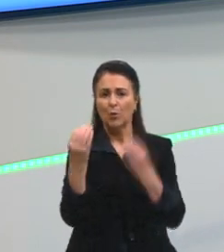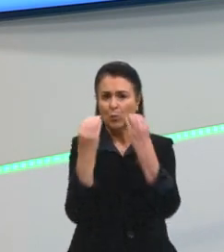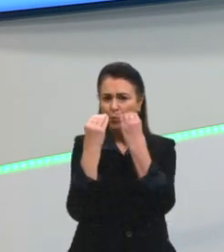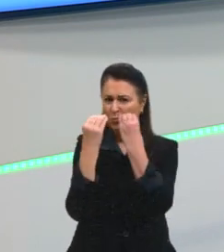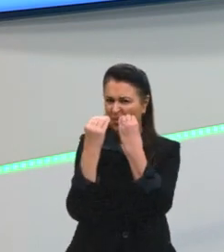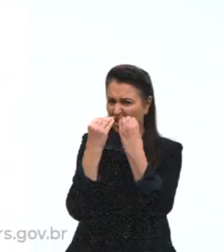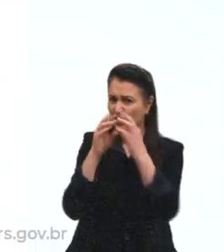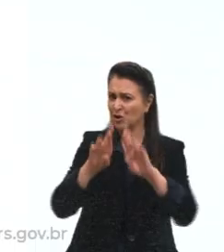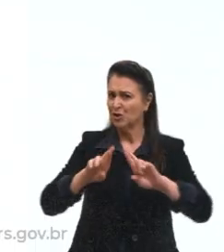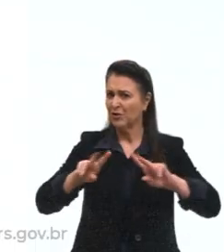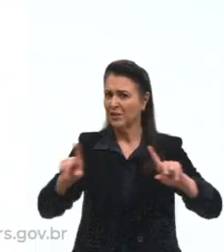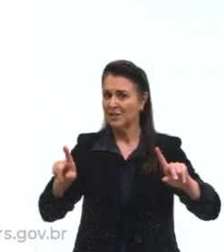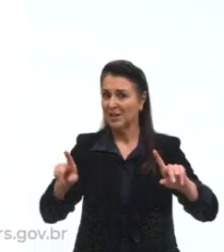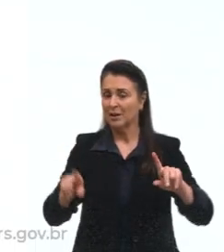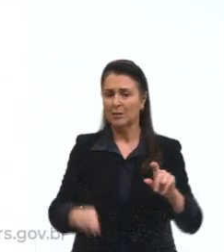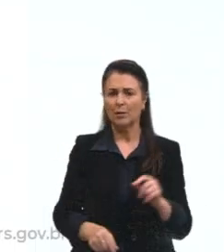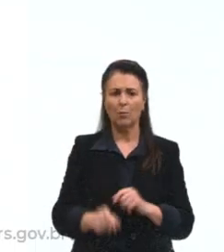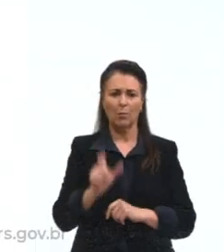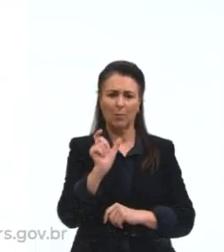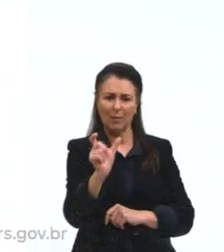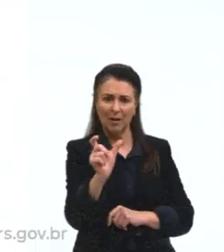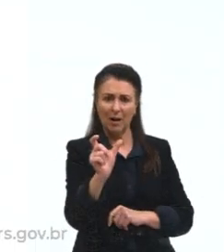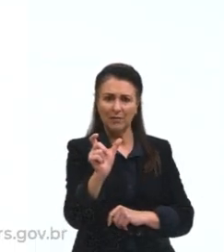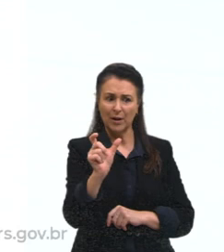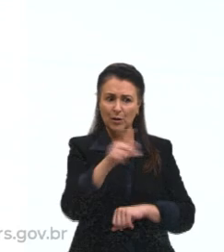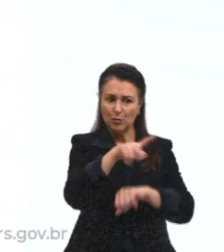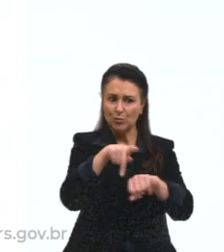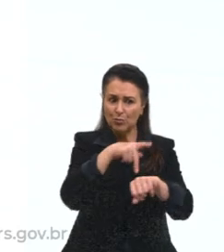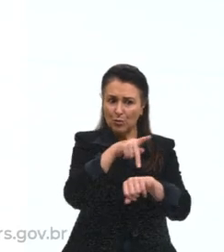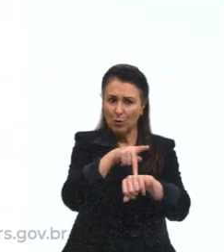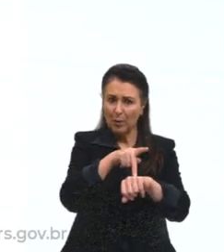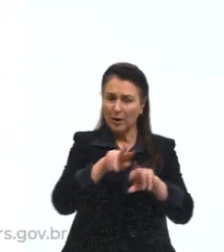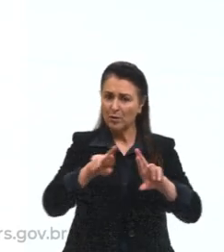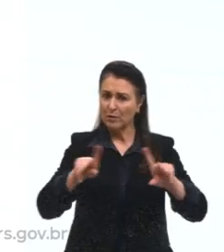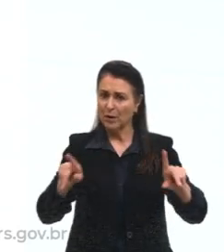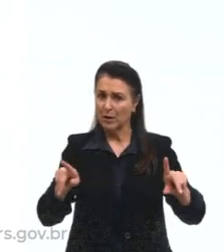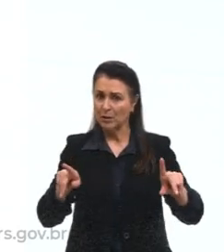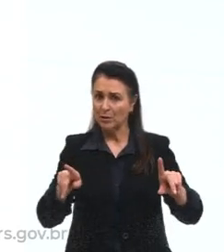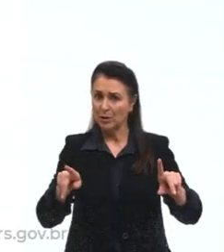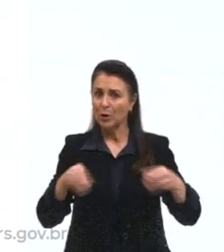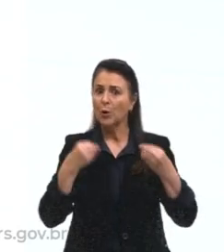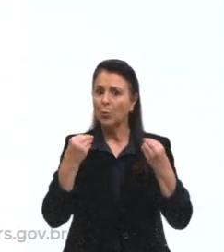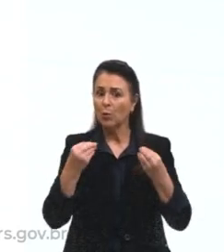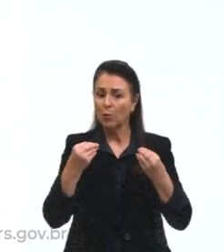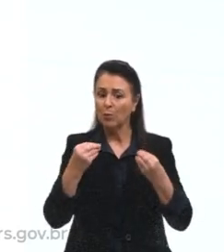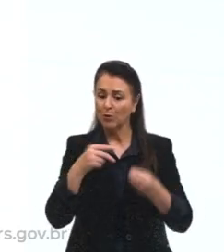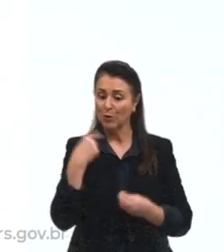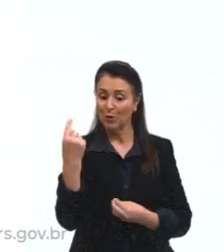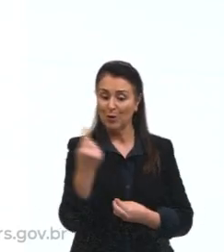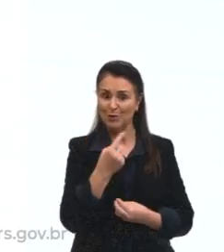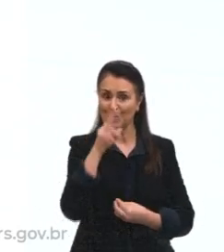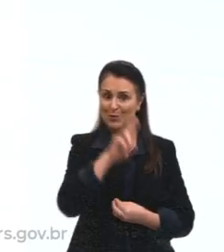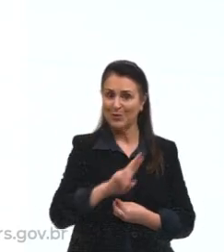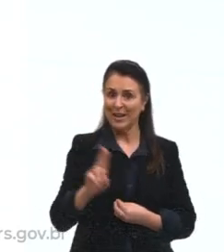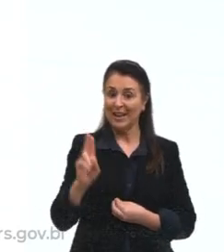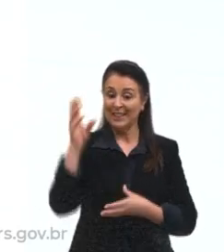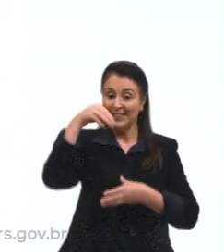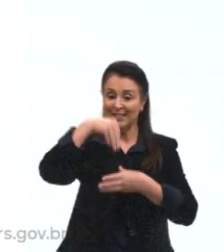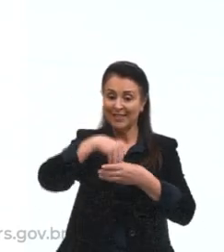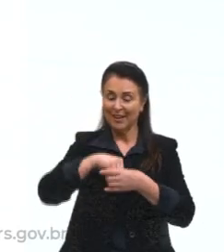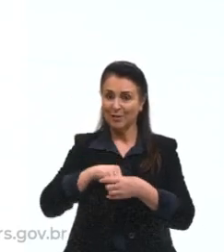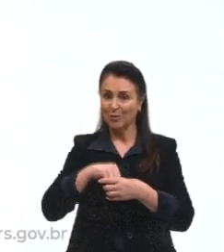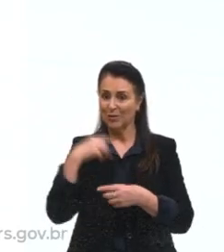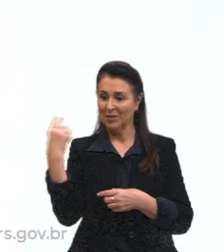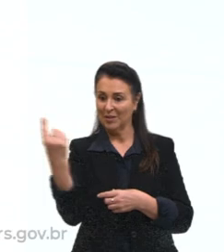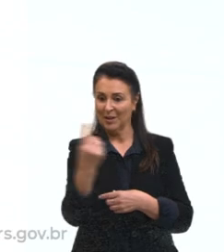quando aparecer uma palavra estrangeiro de que maneira nós vamos colocá-las a para o nosso significado para nossa